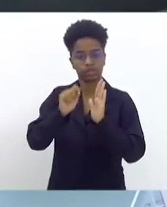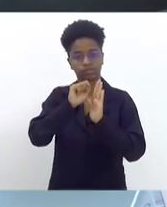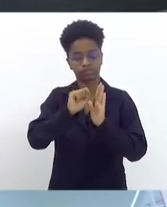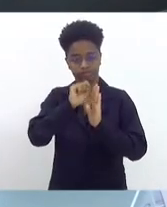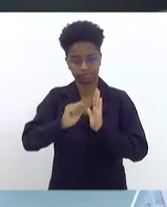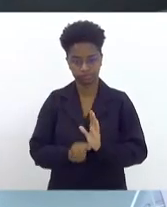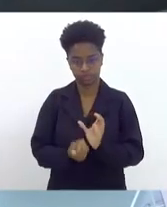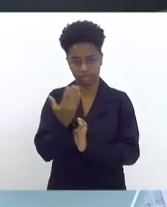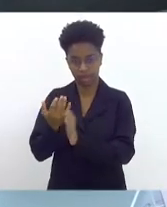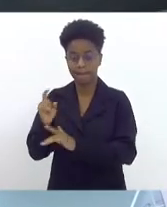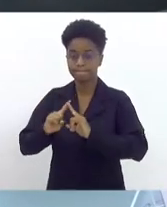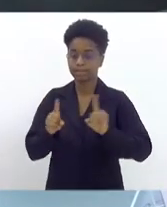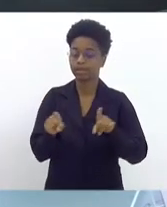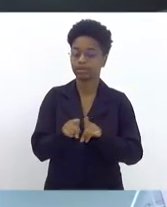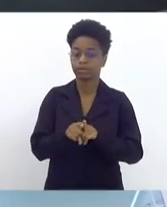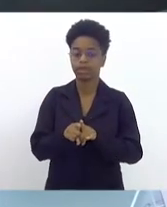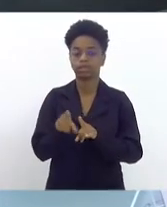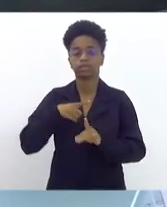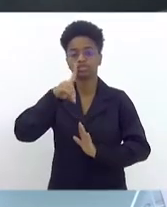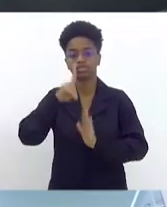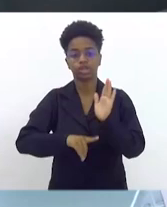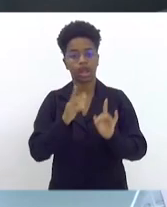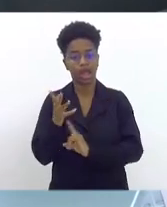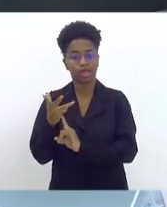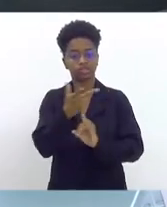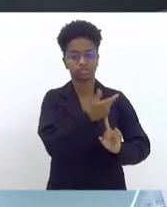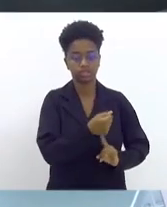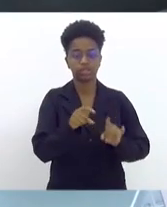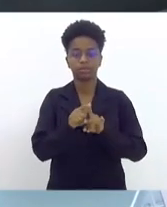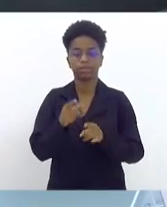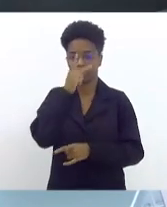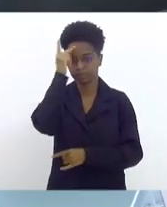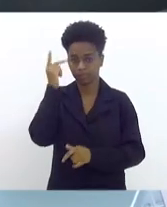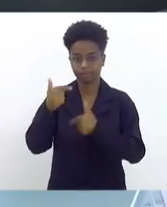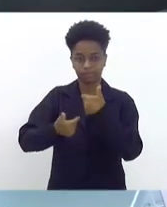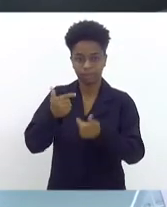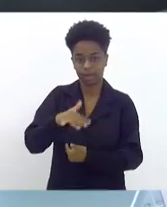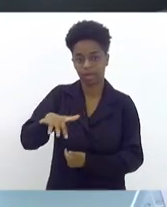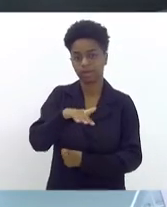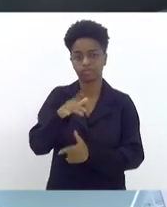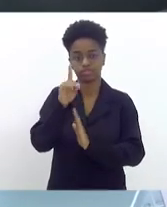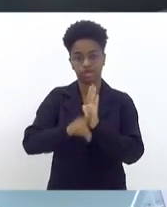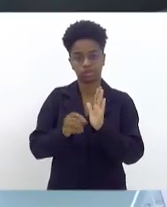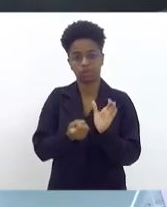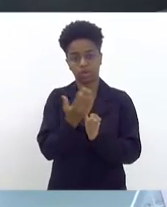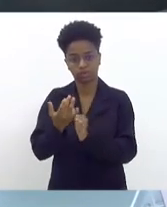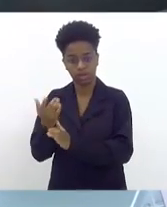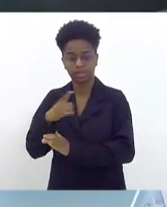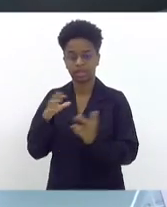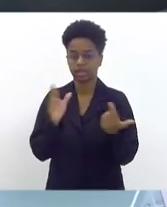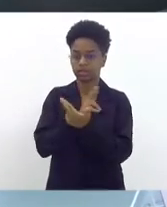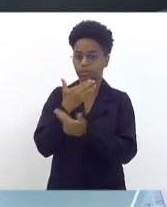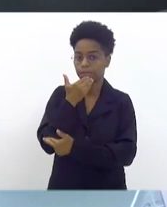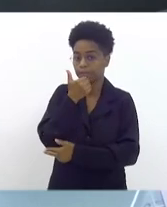também garantir o direito dos artistas e daqueles que trabalham com esses direitos autorais de terem o melhor